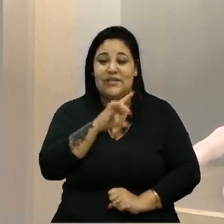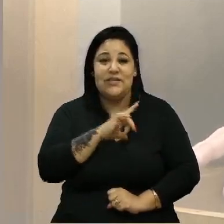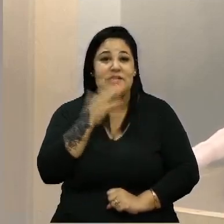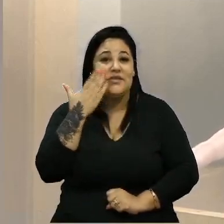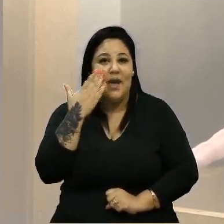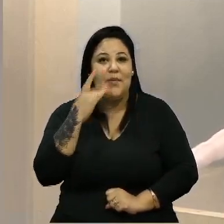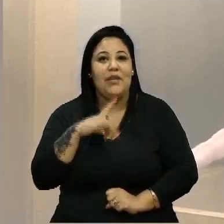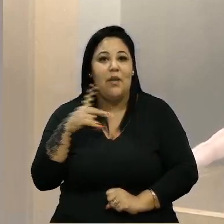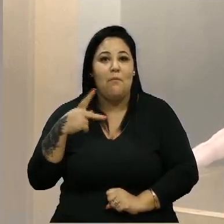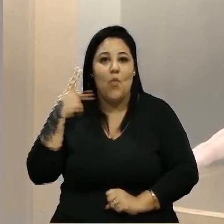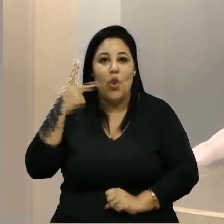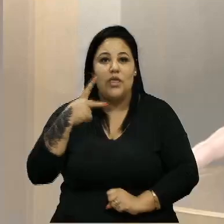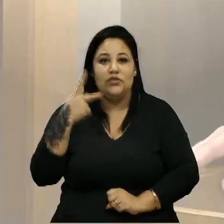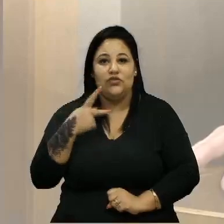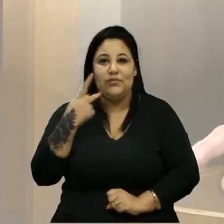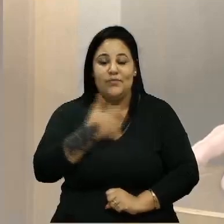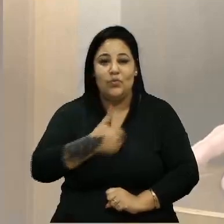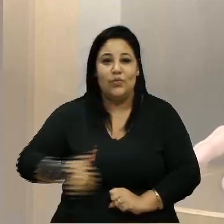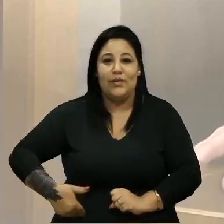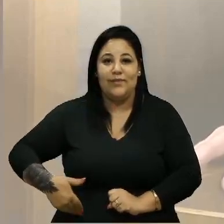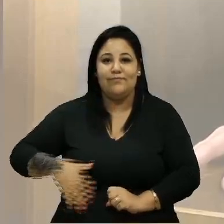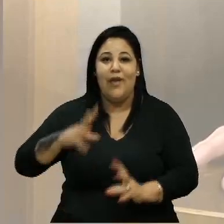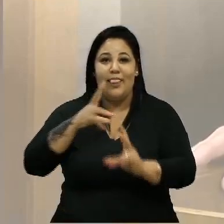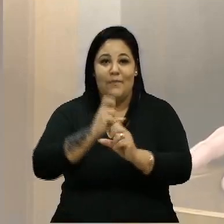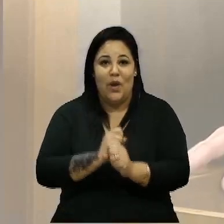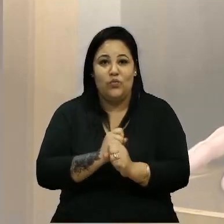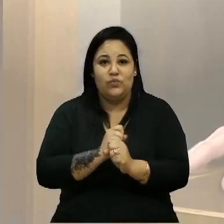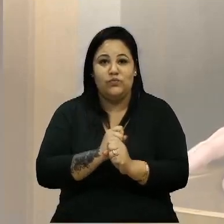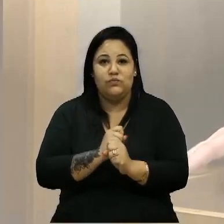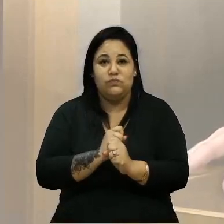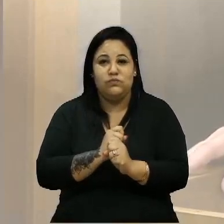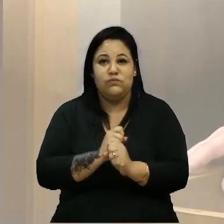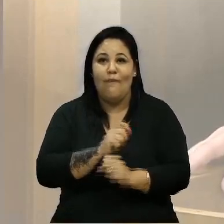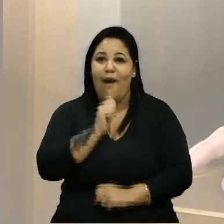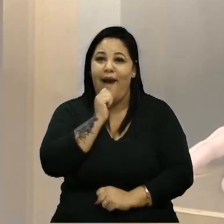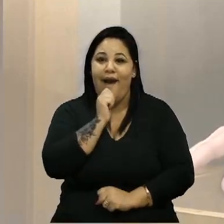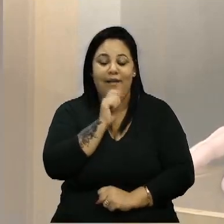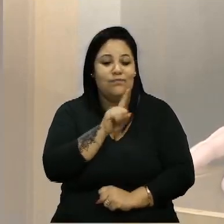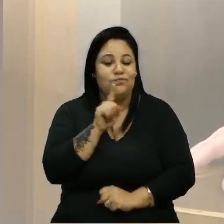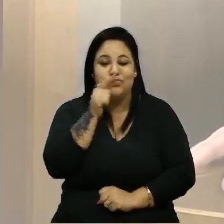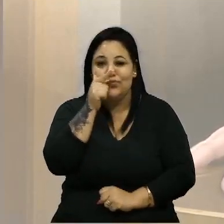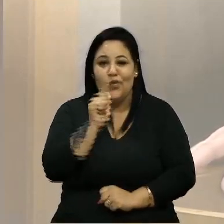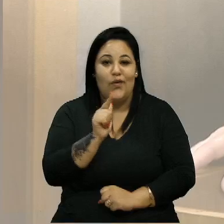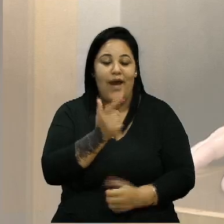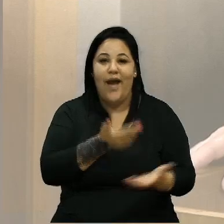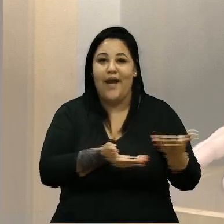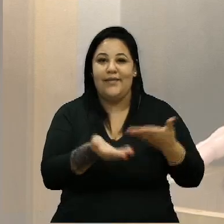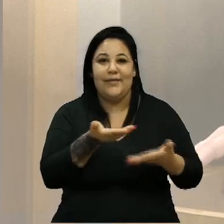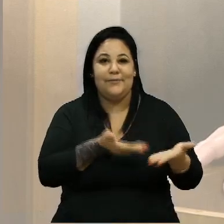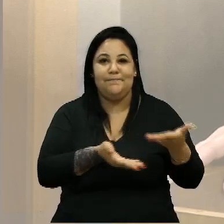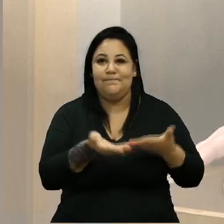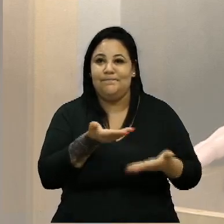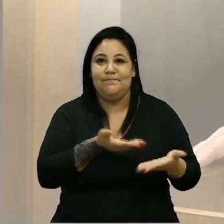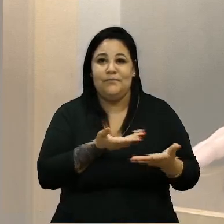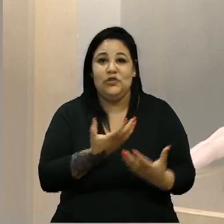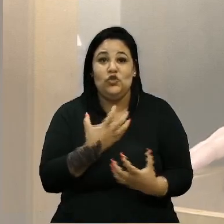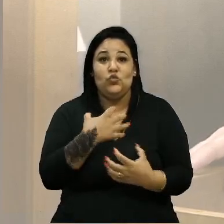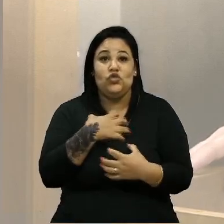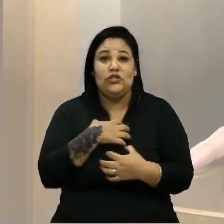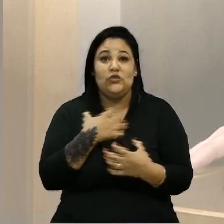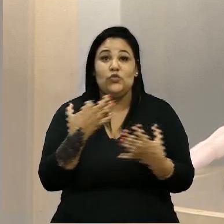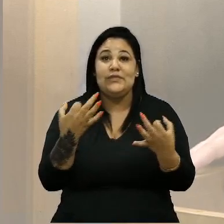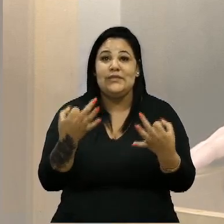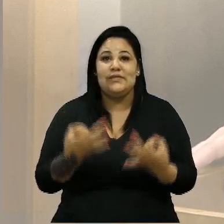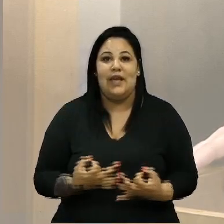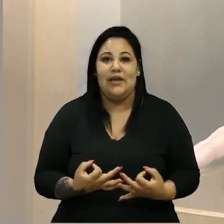políticas públicas para os animais, não está conseguindo atender de forma